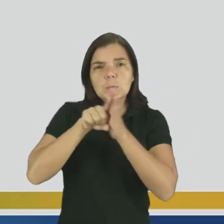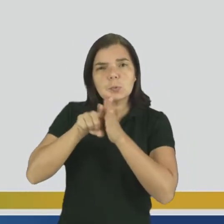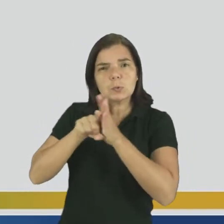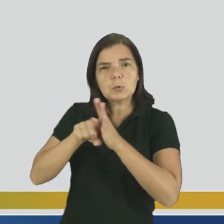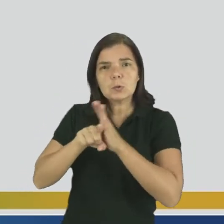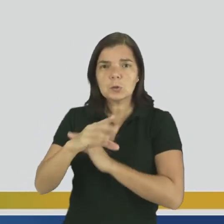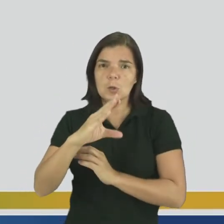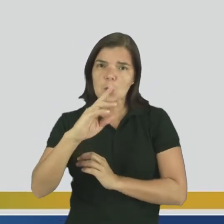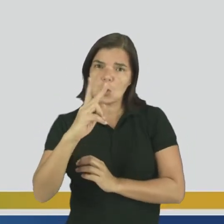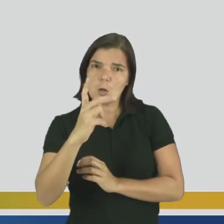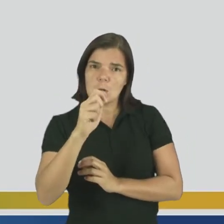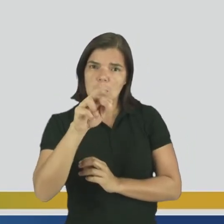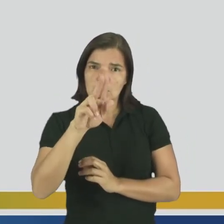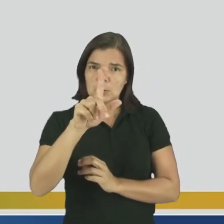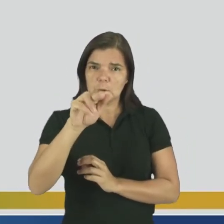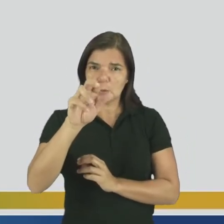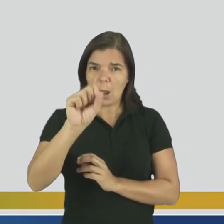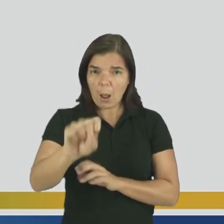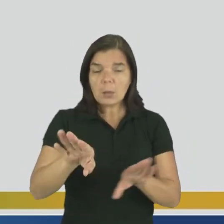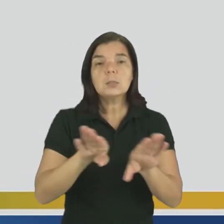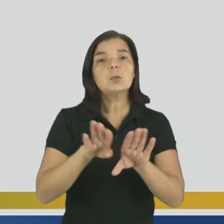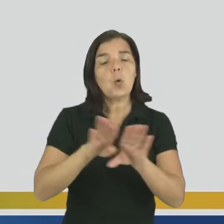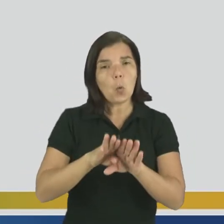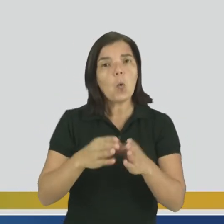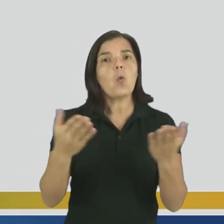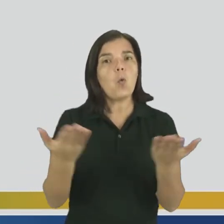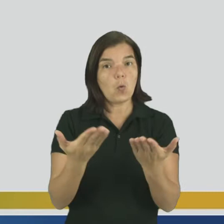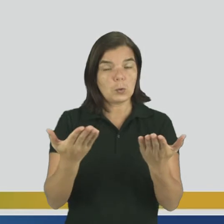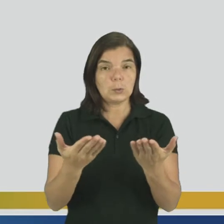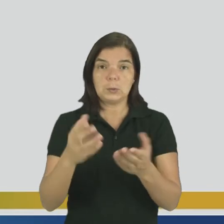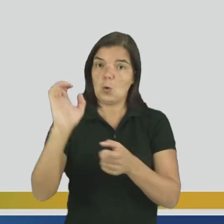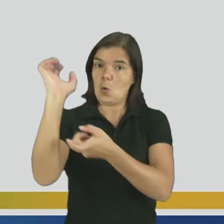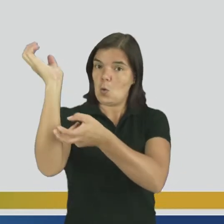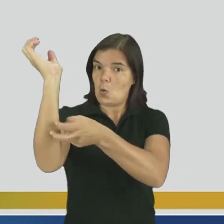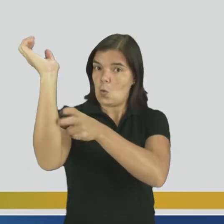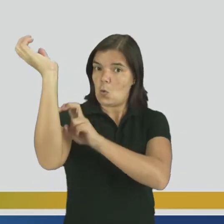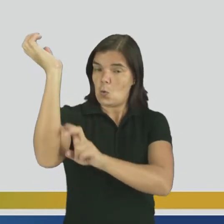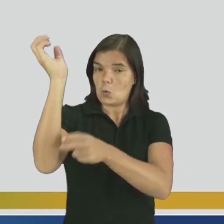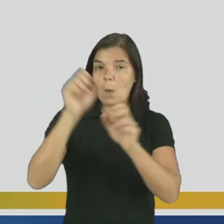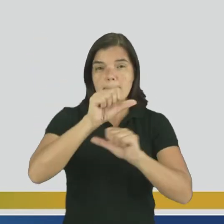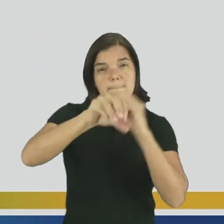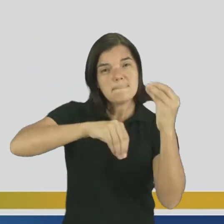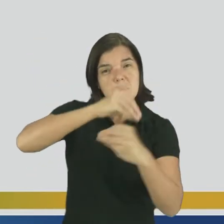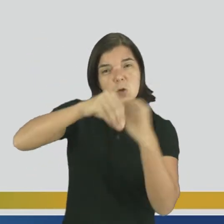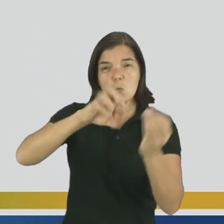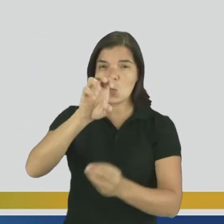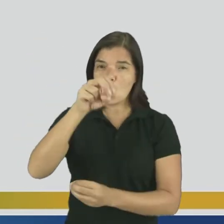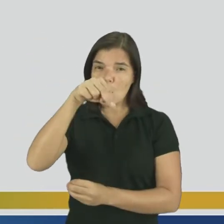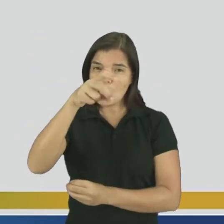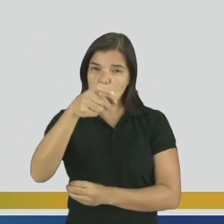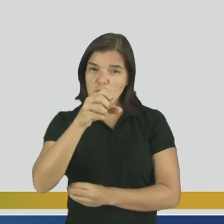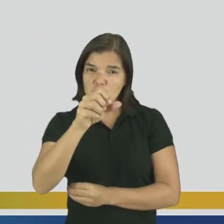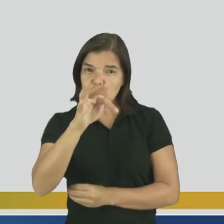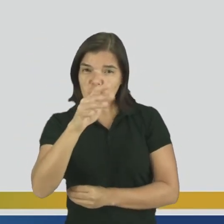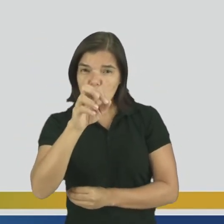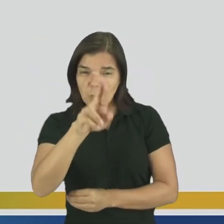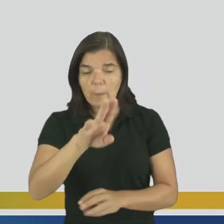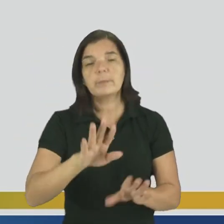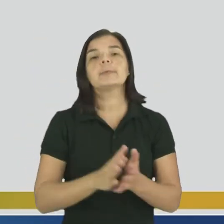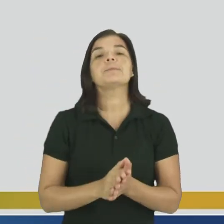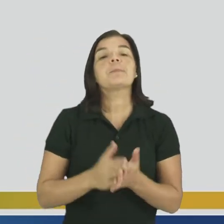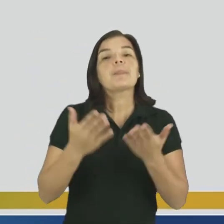chamado Charles Goodyear, onde ele juntou o látex com o enxofre para formar essa borracha